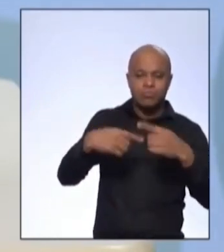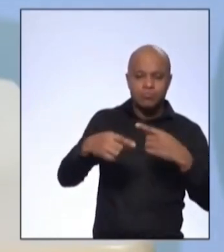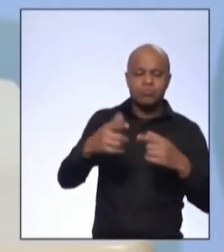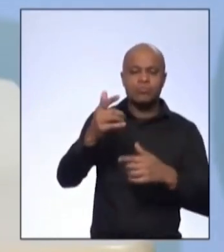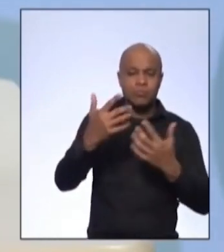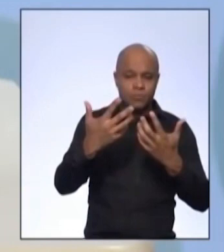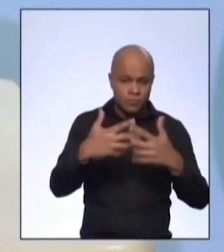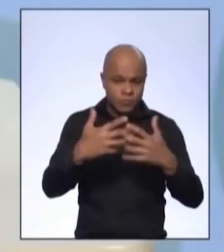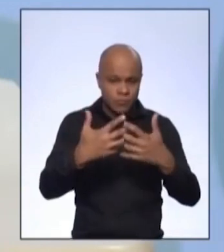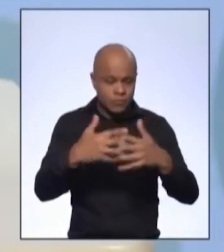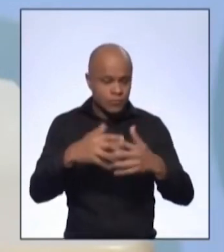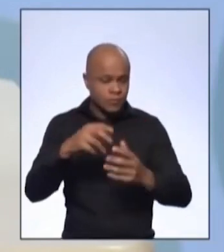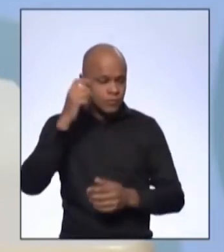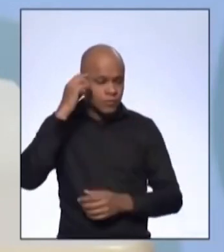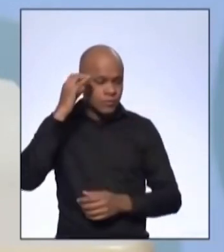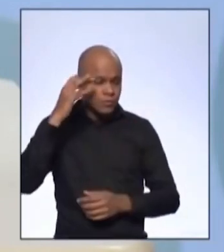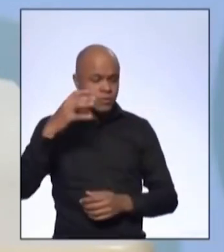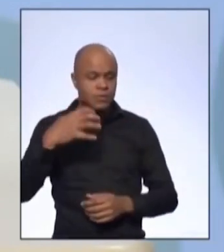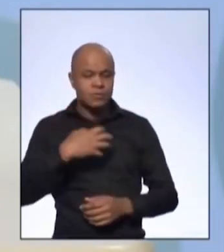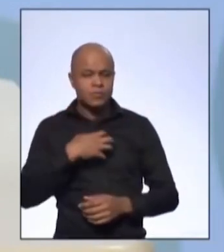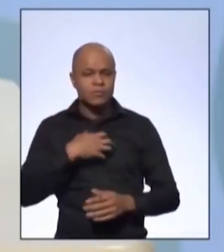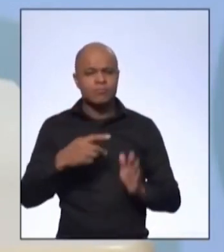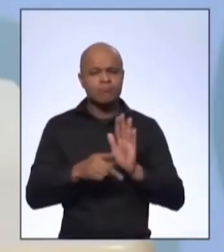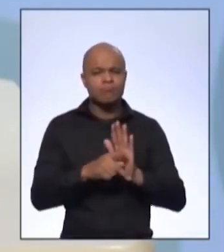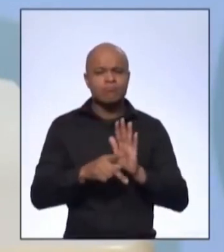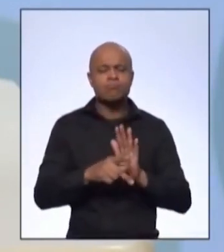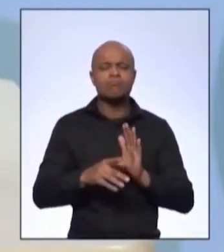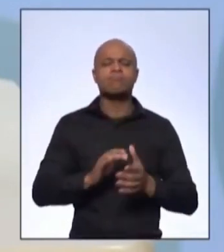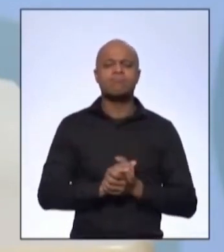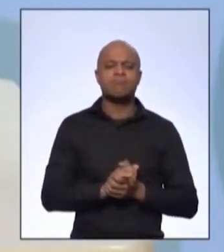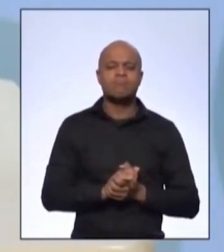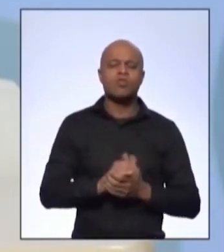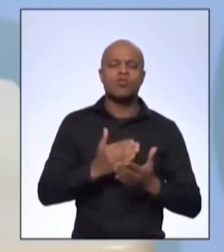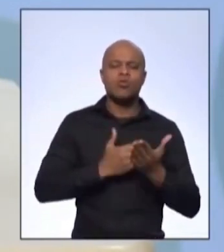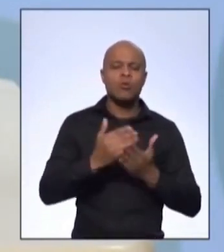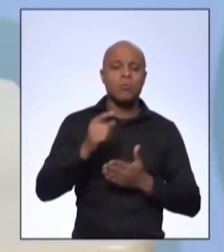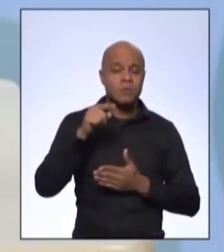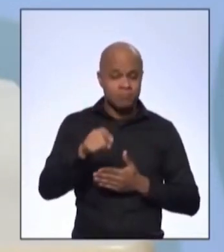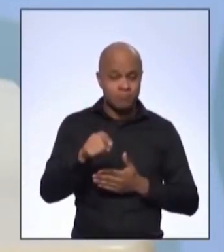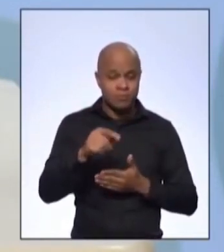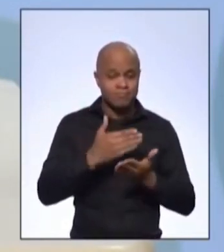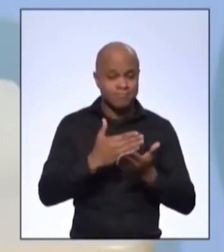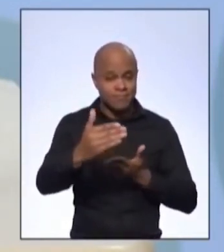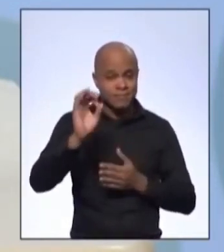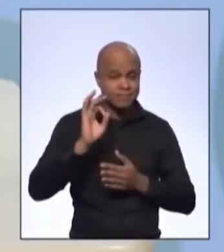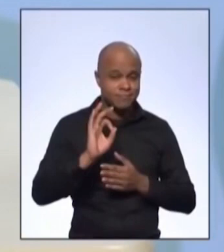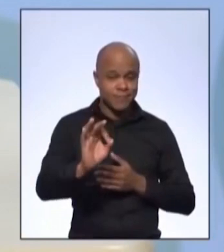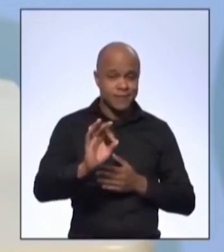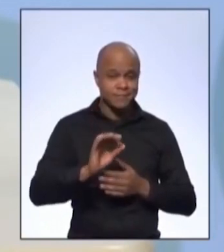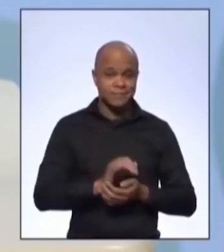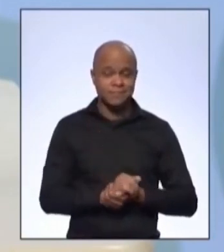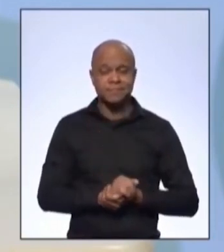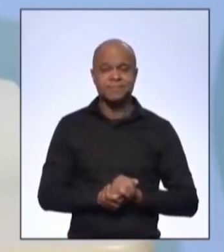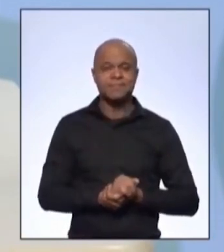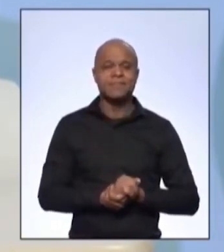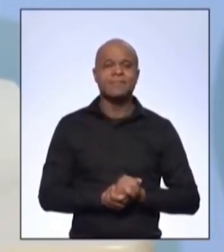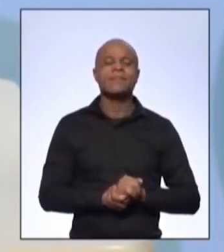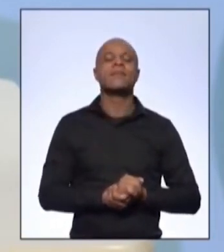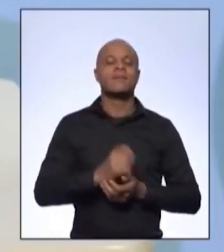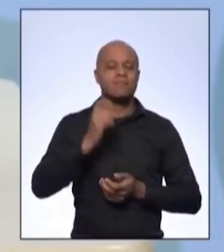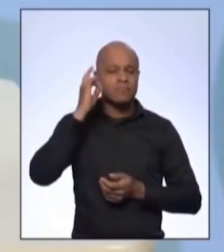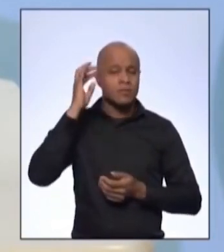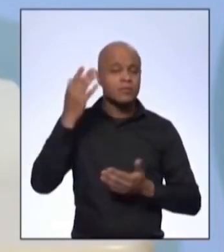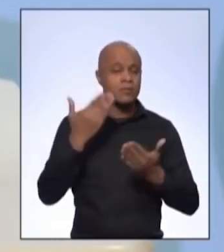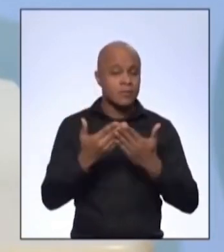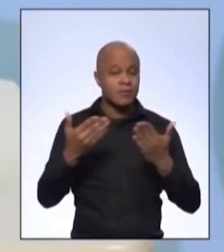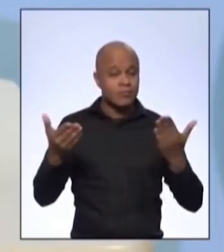imagina como se existisse um fluxo de carga positiva partindo daqui, Tá ok? Partindo do polo positivo. E é isso que a gente vai imaginar na